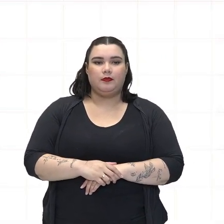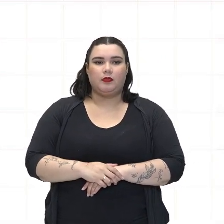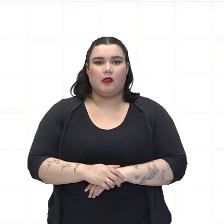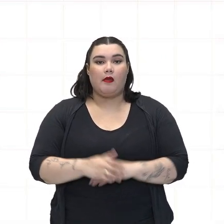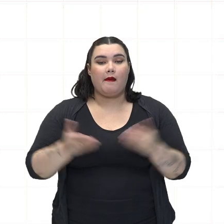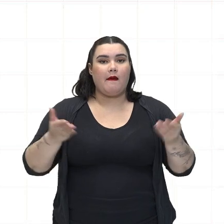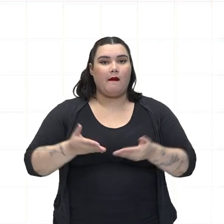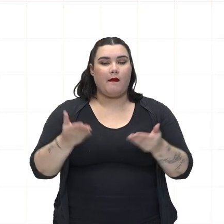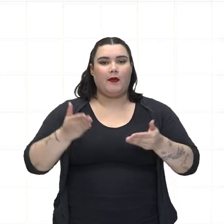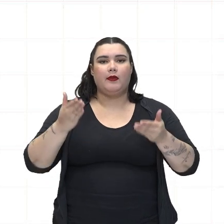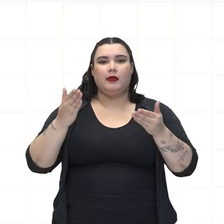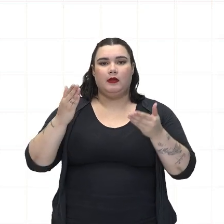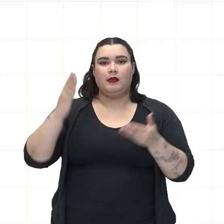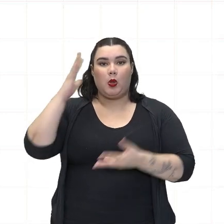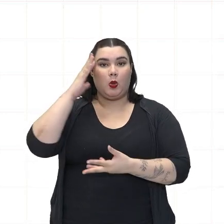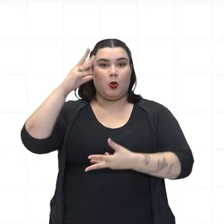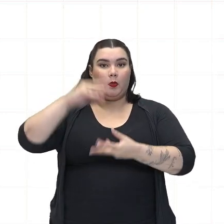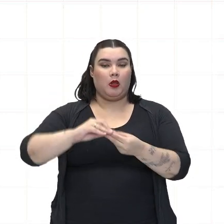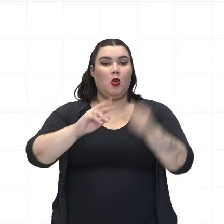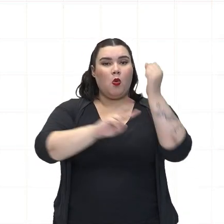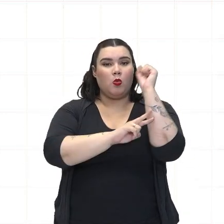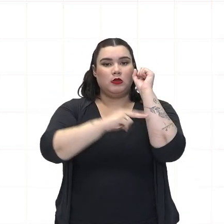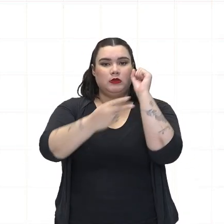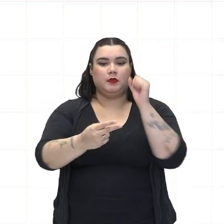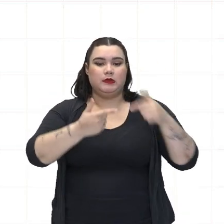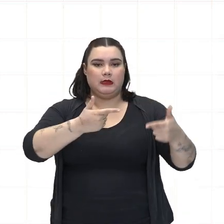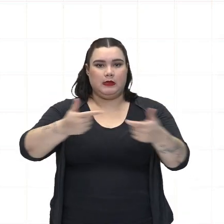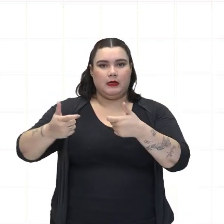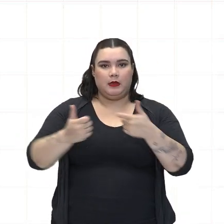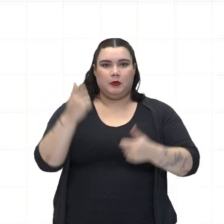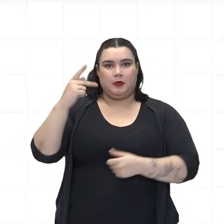Vamos entender as consequências da Guerra do Paraguai.